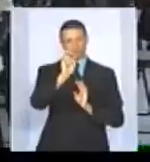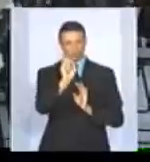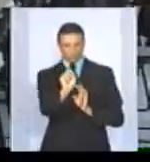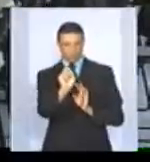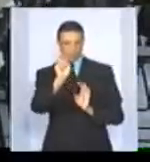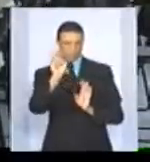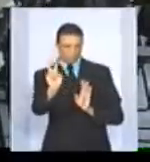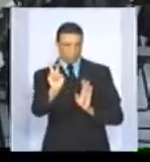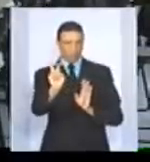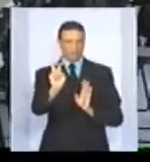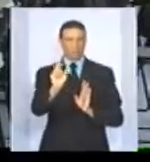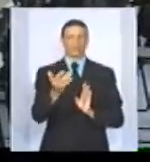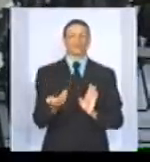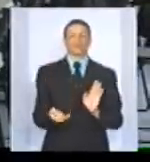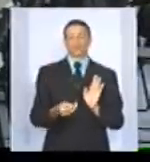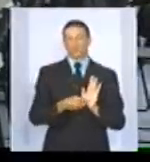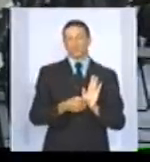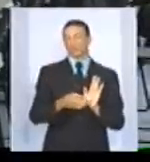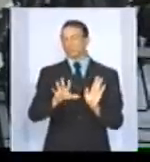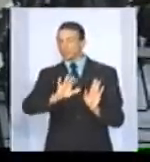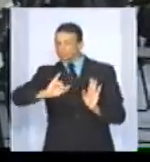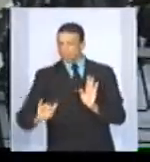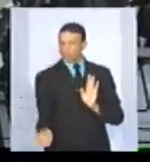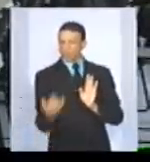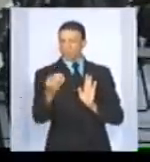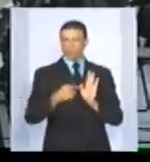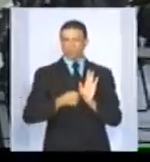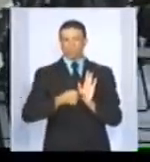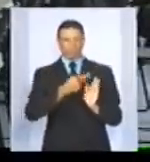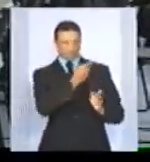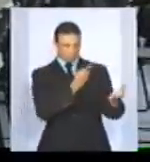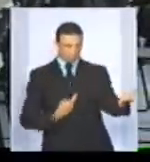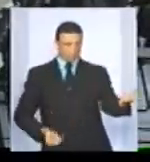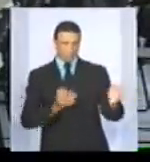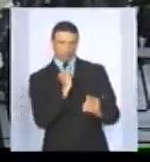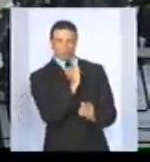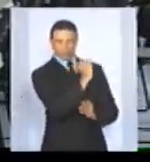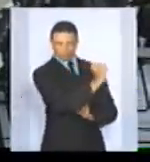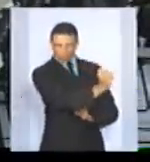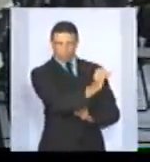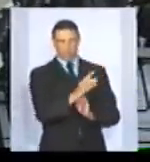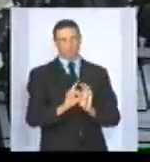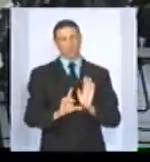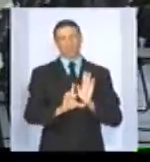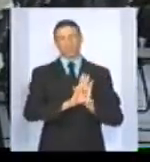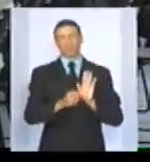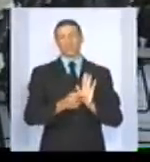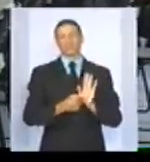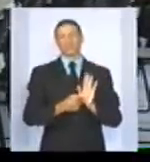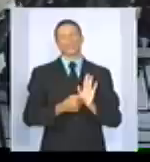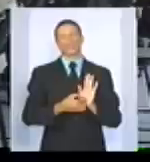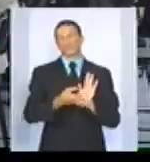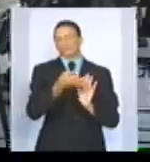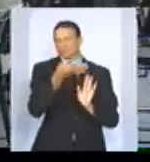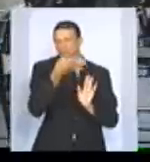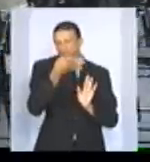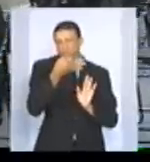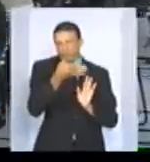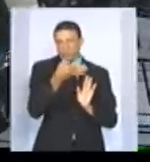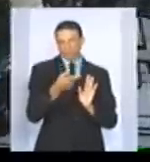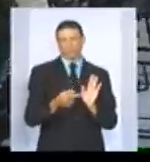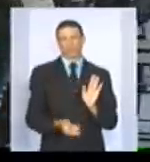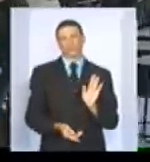12.485. Nessa oportunidade, a minha intenção maior, senhor ministro, é, enquanto representante dessa entidade, legitimamente,